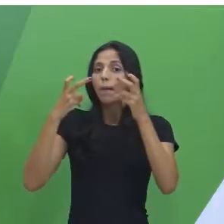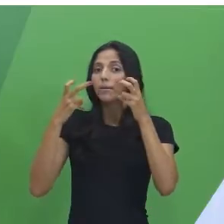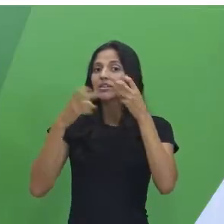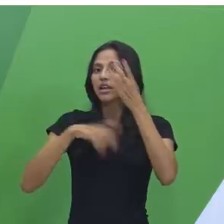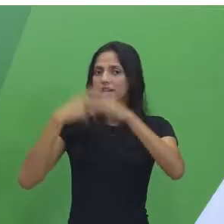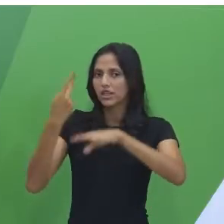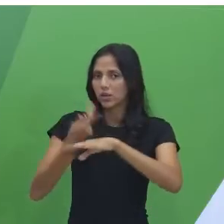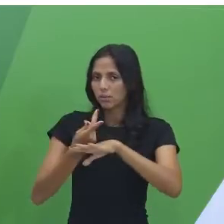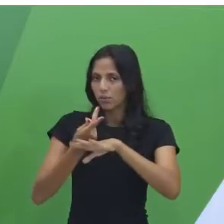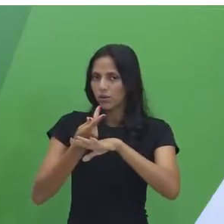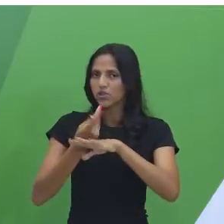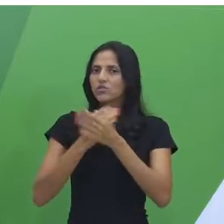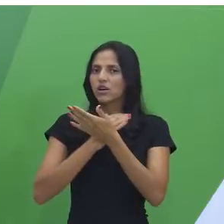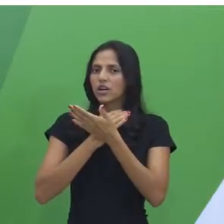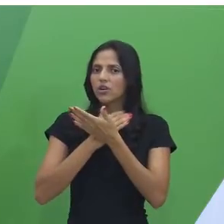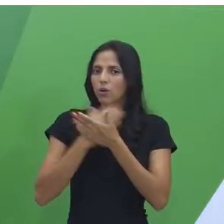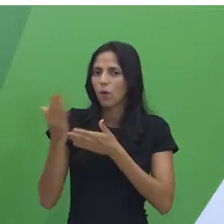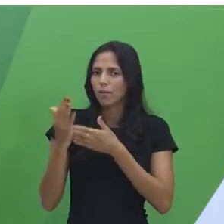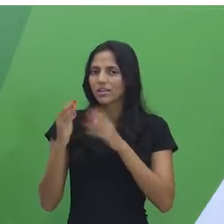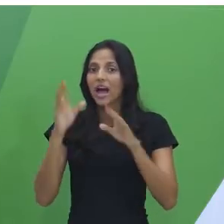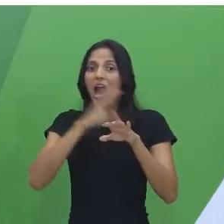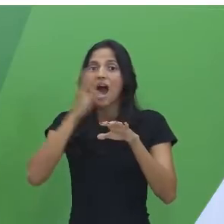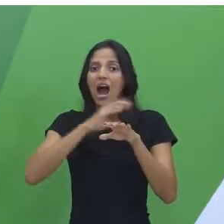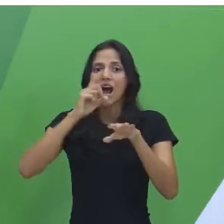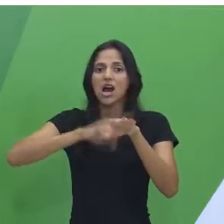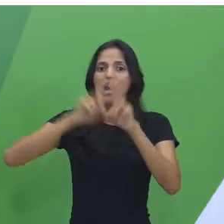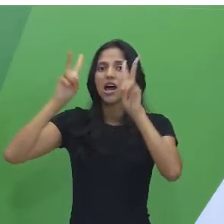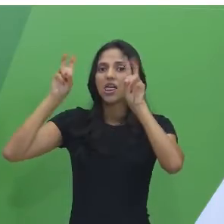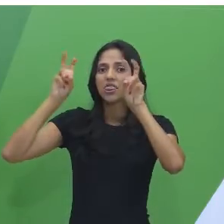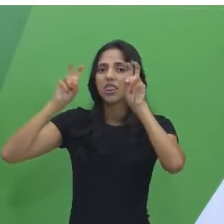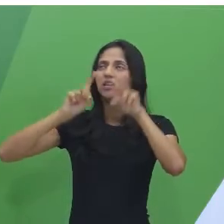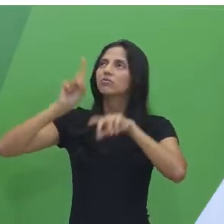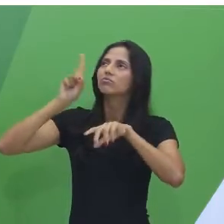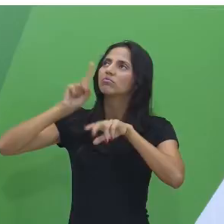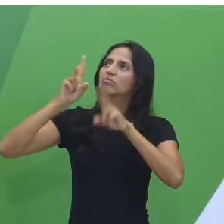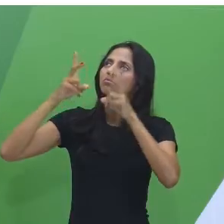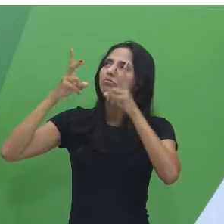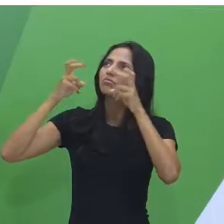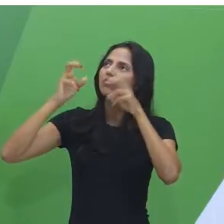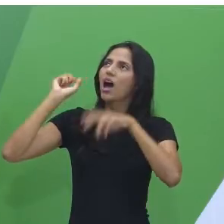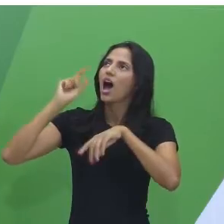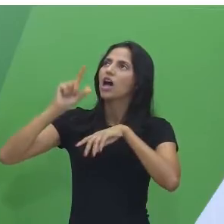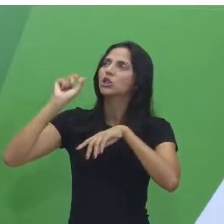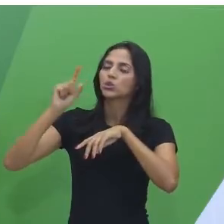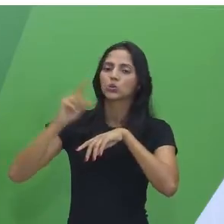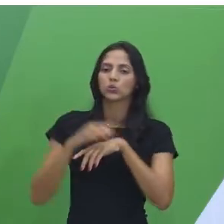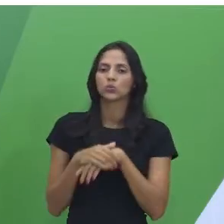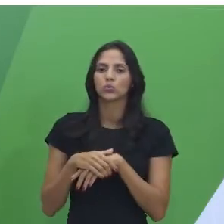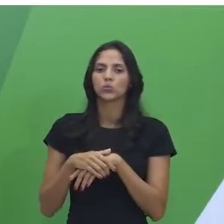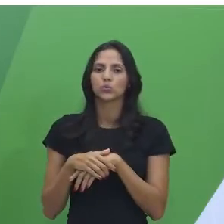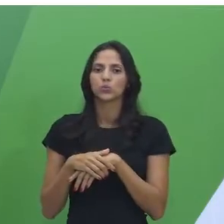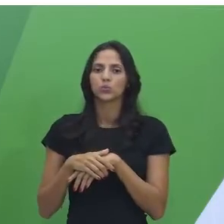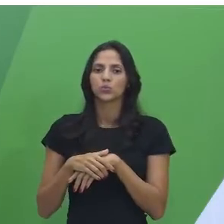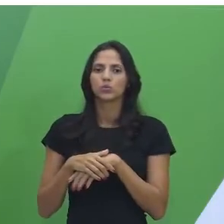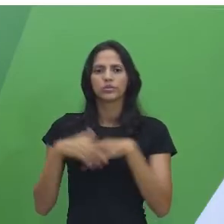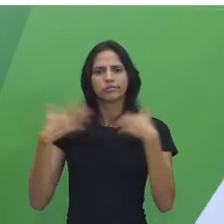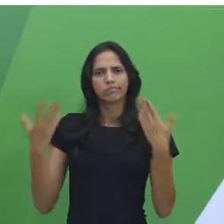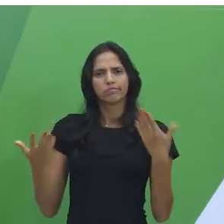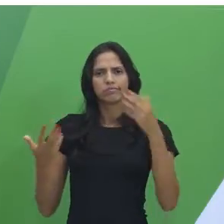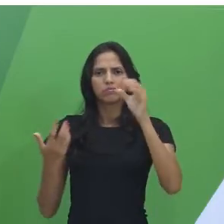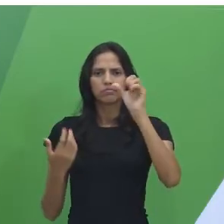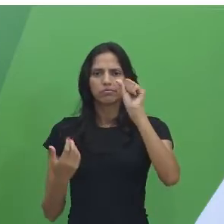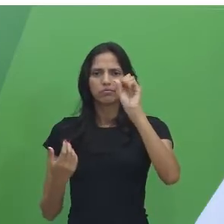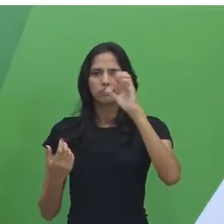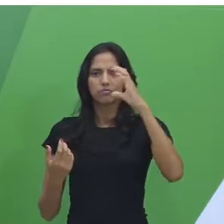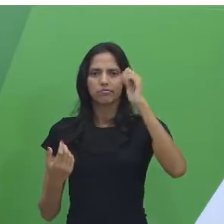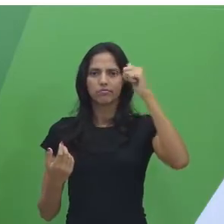que as informações estão correndo. As demais razões trigonométricas são o quê? Secante. O sinal da secante é o